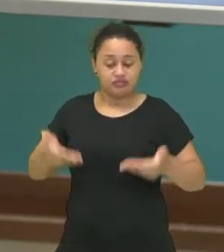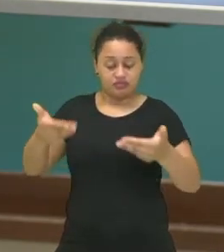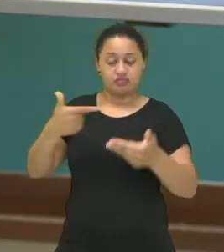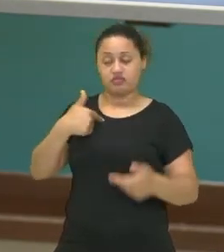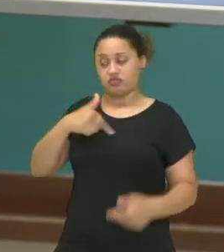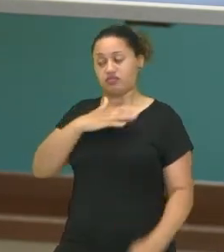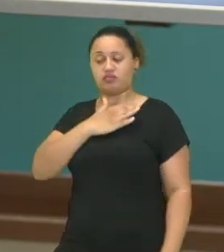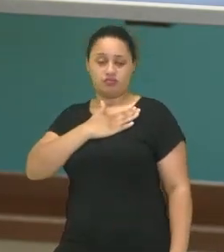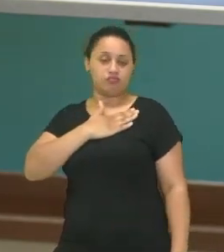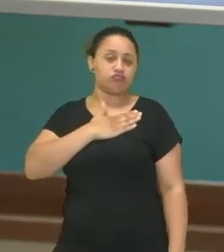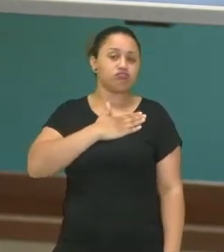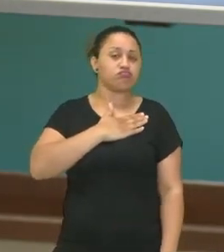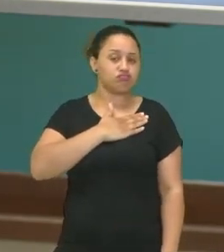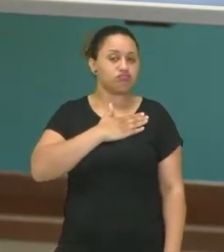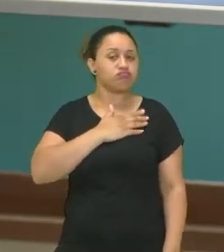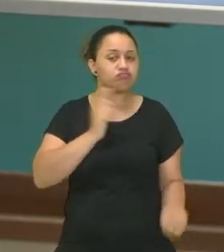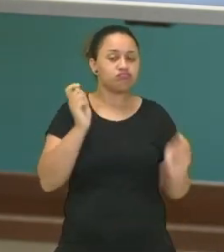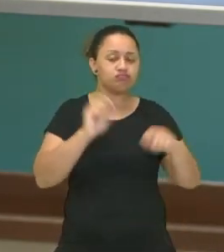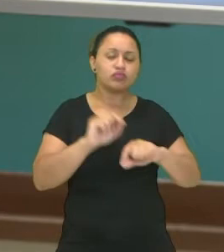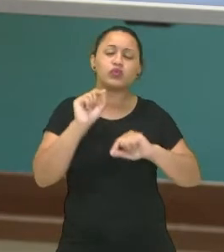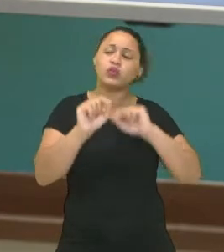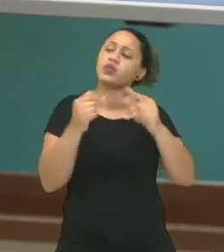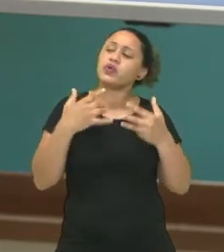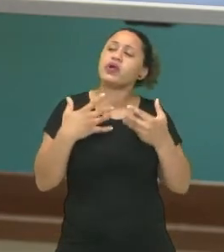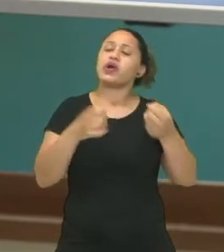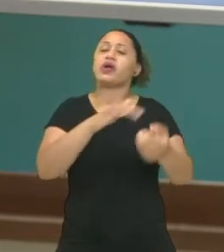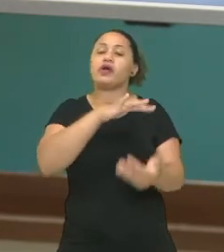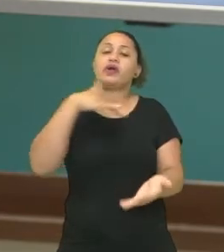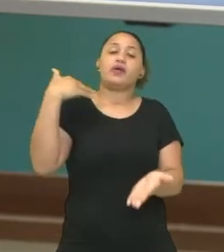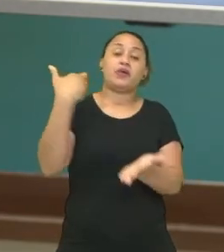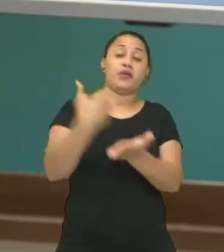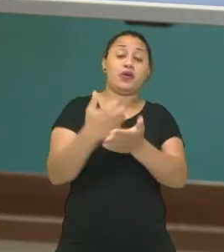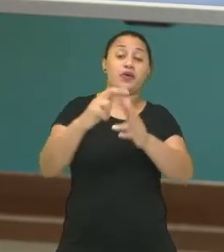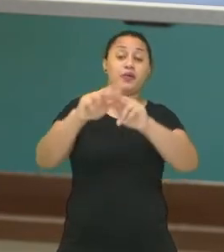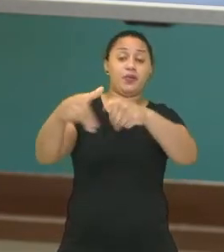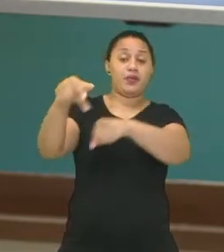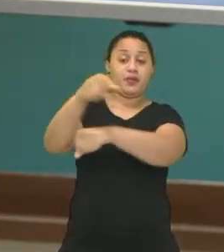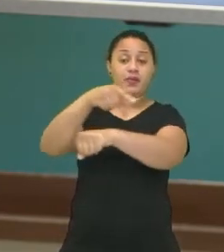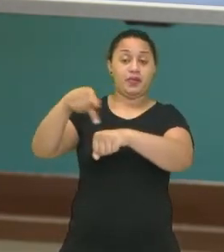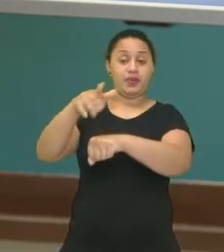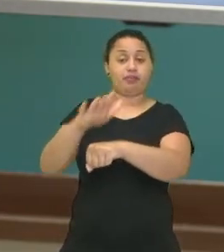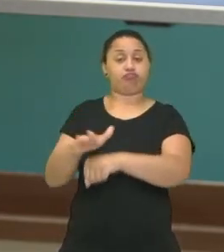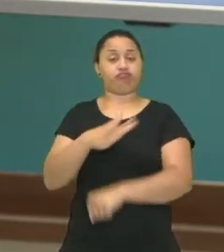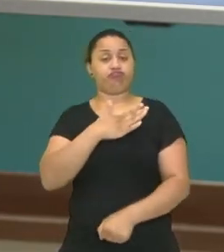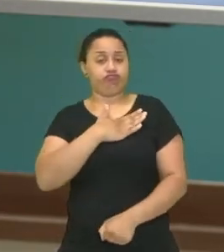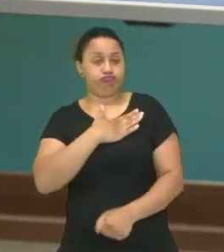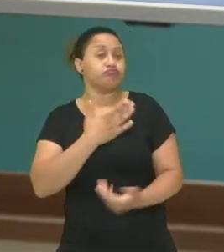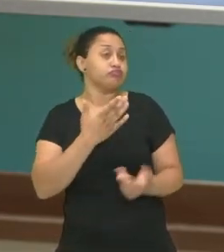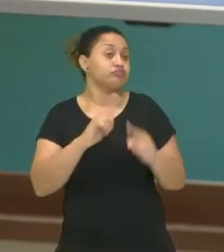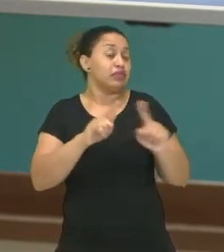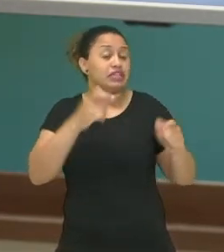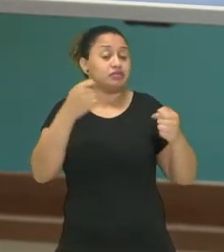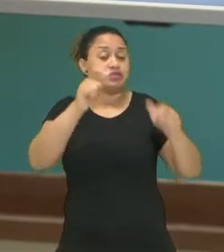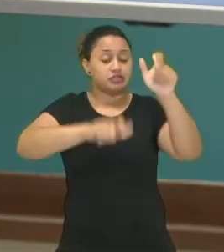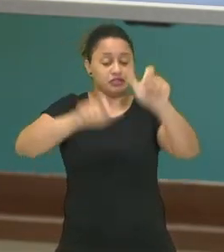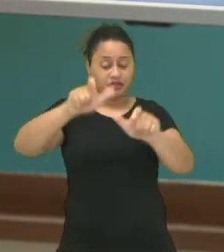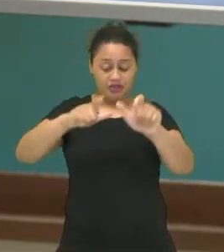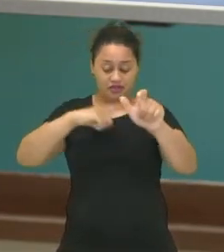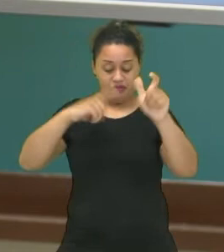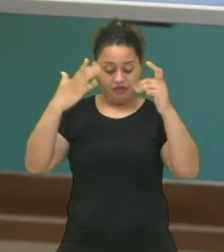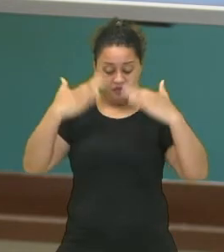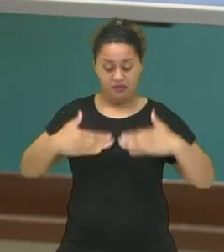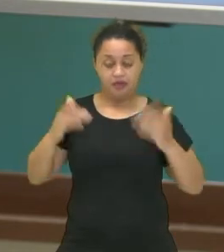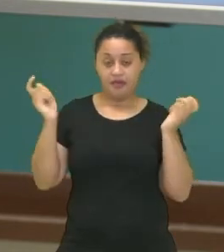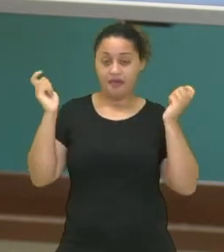que pudessem morrer pela pátria, mas teriam que ser indivíduos com toda a